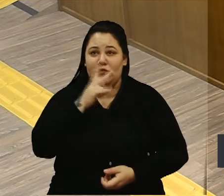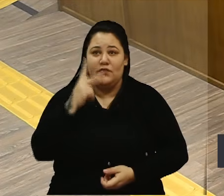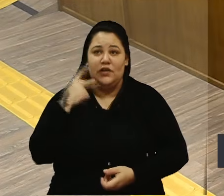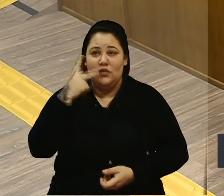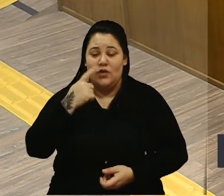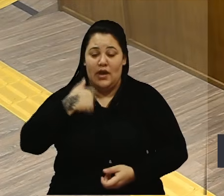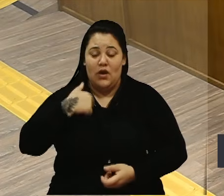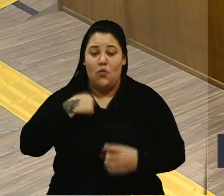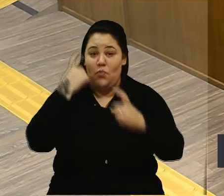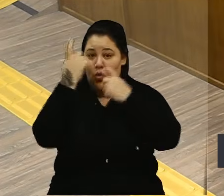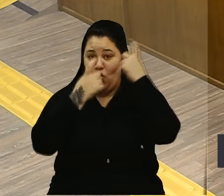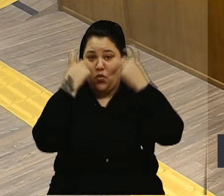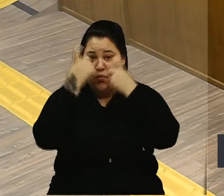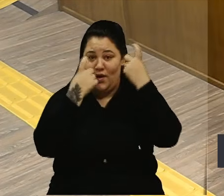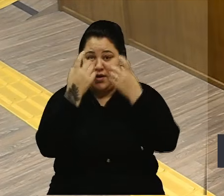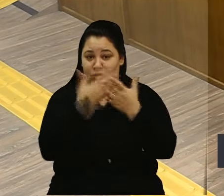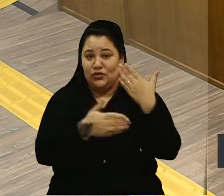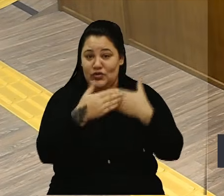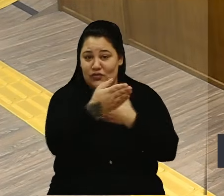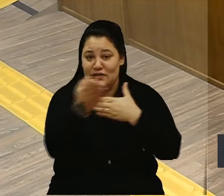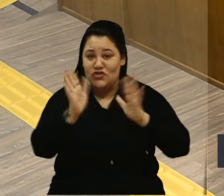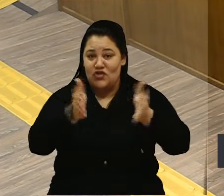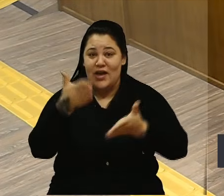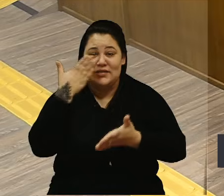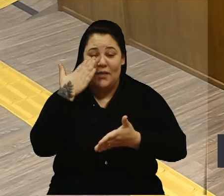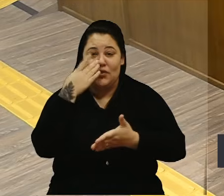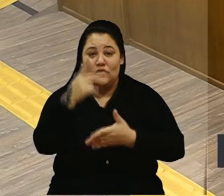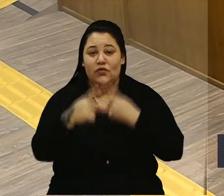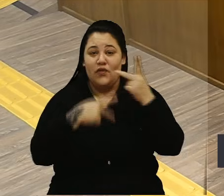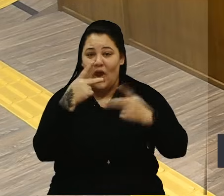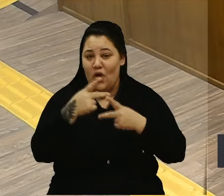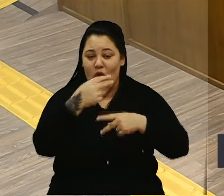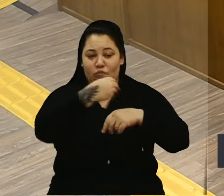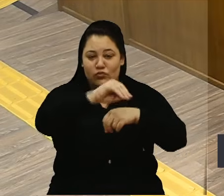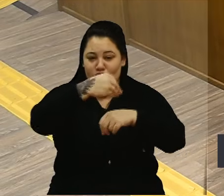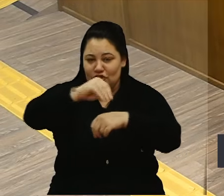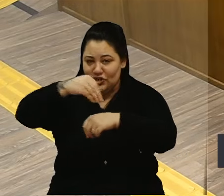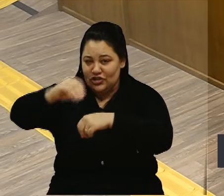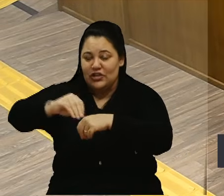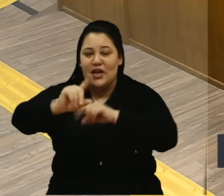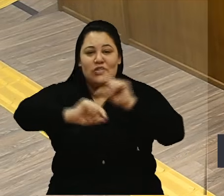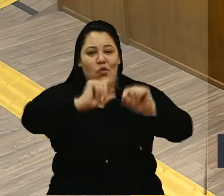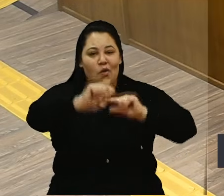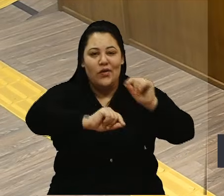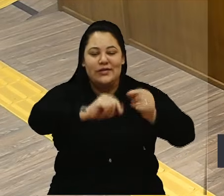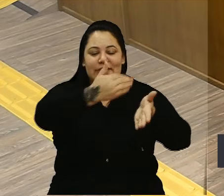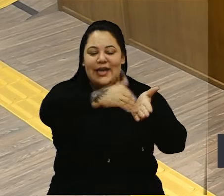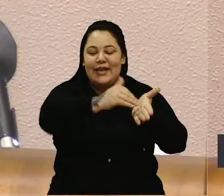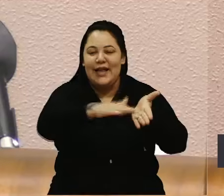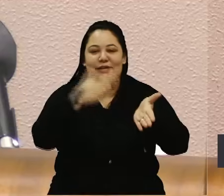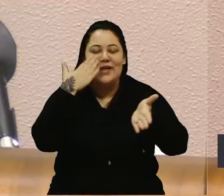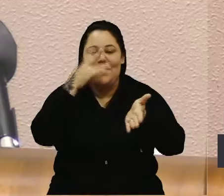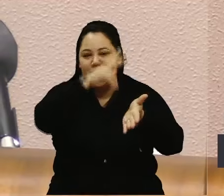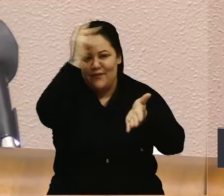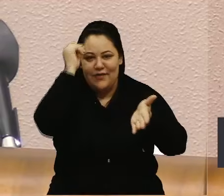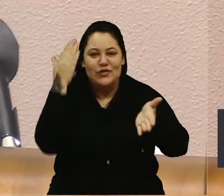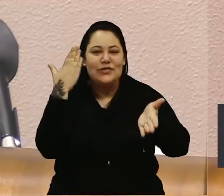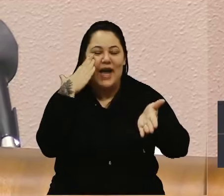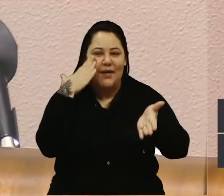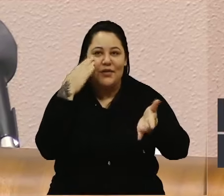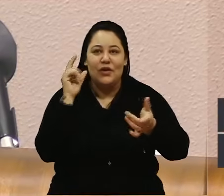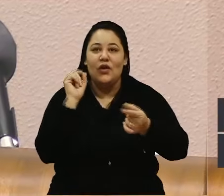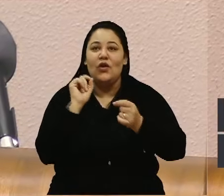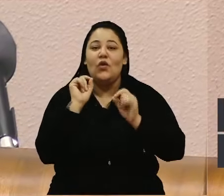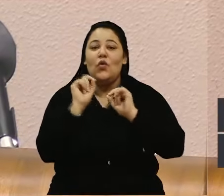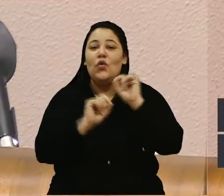preocupa é que todo mundo sabe, o senhor levantou aqui várias possibilidades, os nobres colegas também, o secretário sabe, o prefeito sabe, todo mundo sabe. O que está faltando